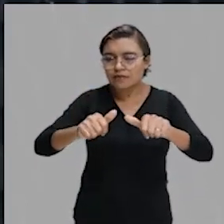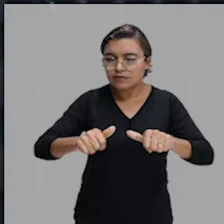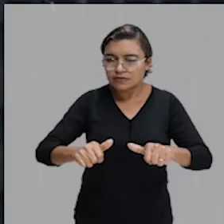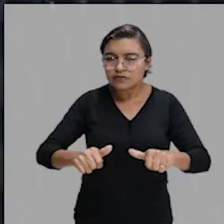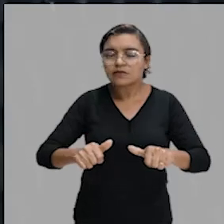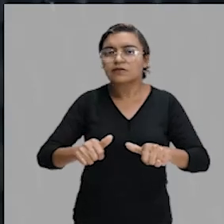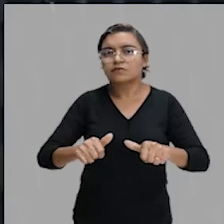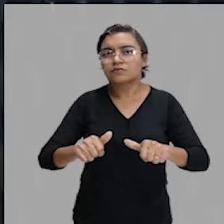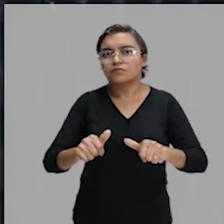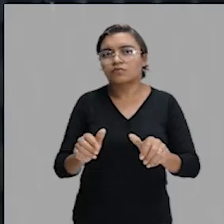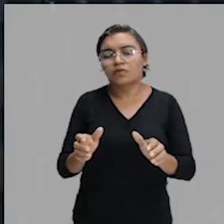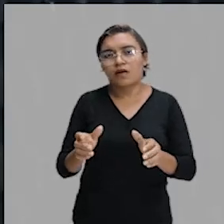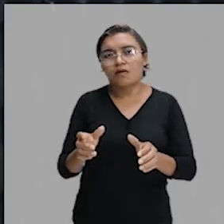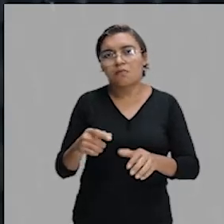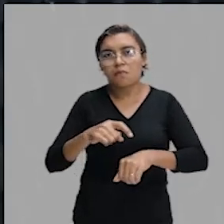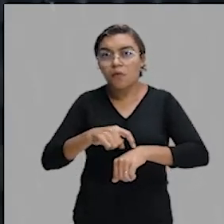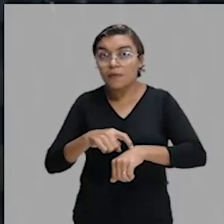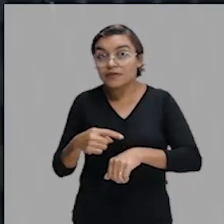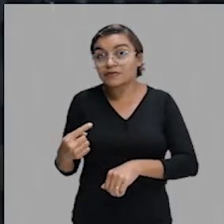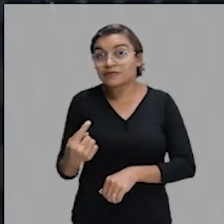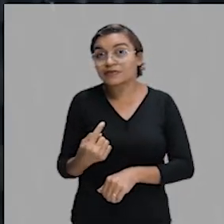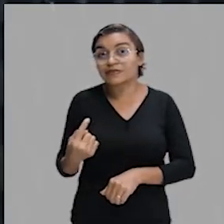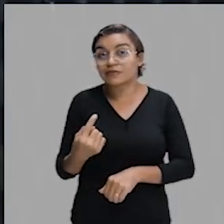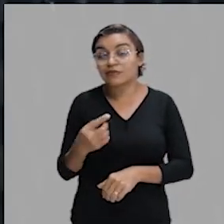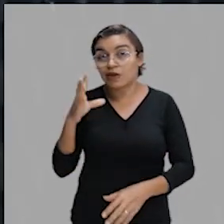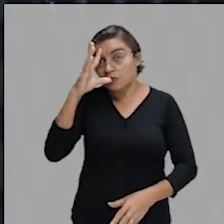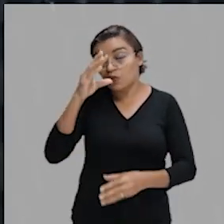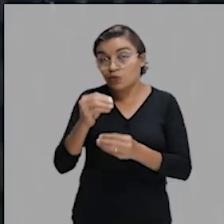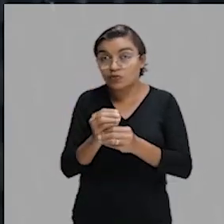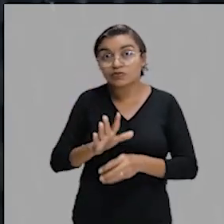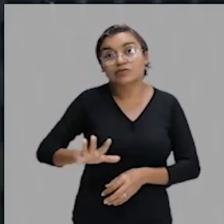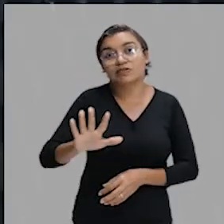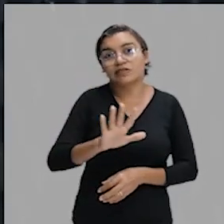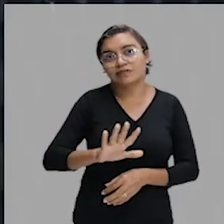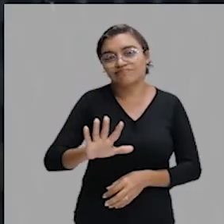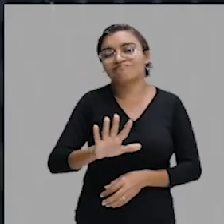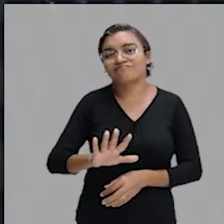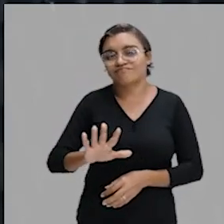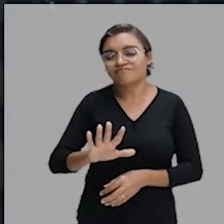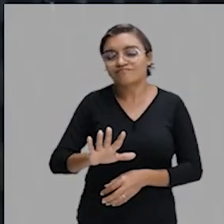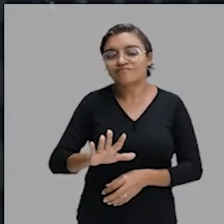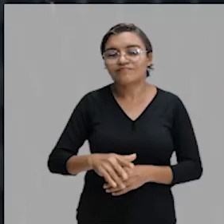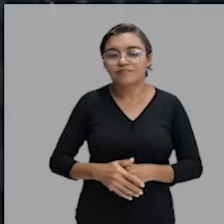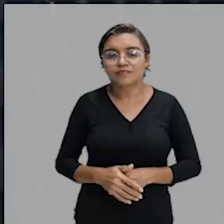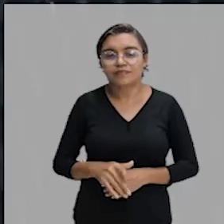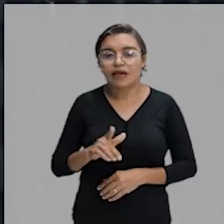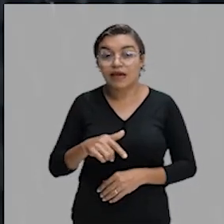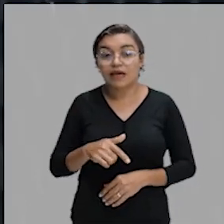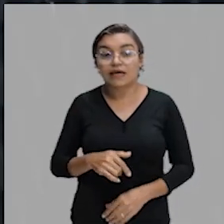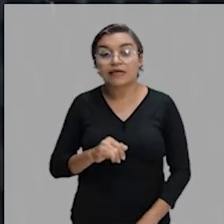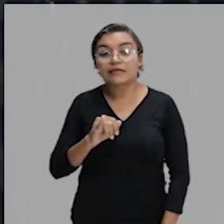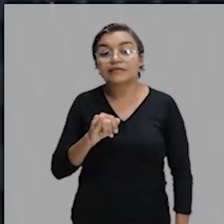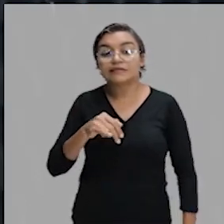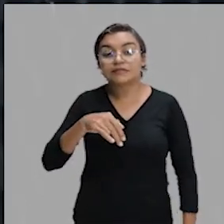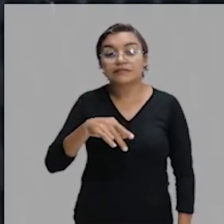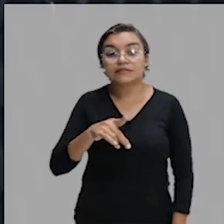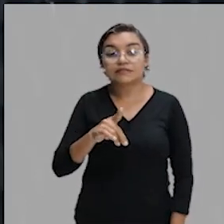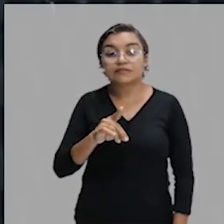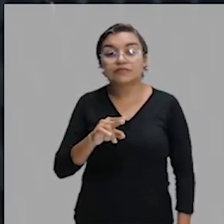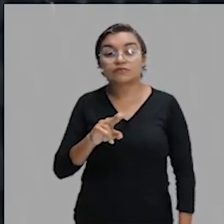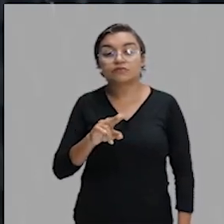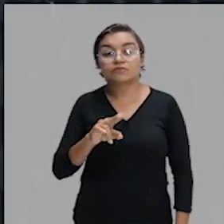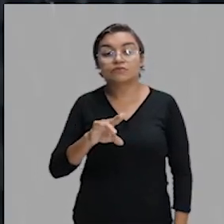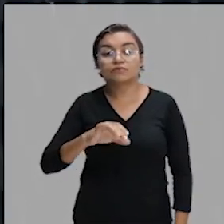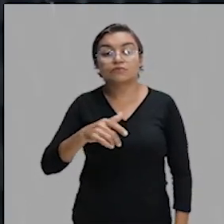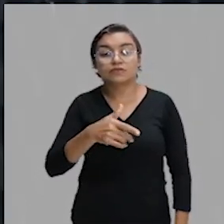casos singulares, concluindo geral. Quando eu analiso casos singulares e concluo algo geral, é uma indução. Você vai marcar a